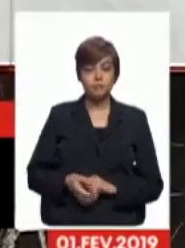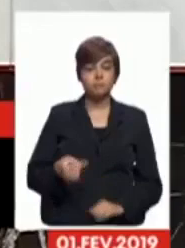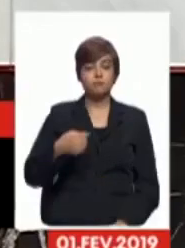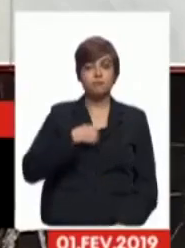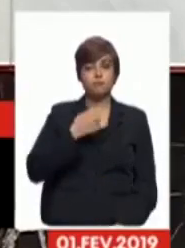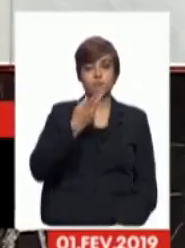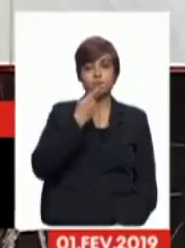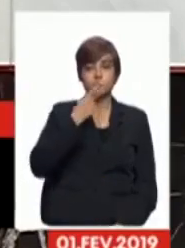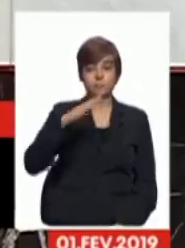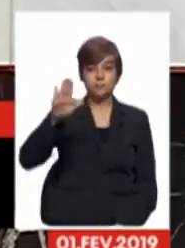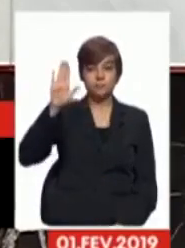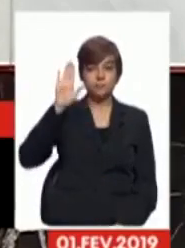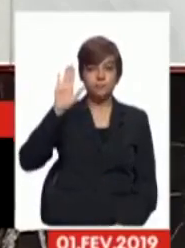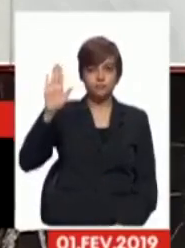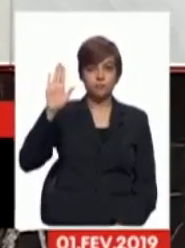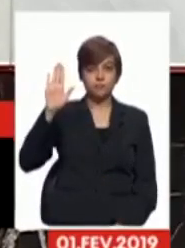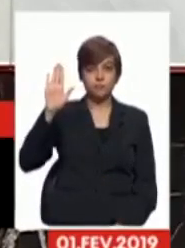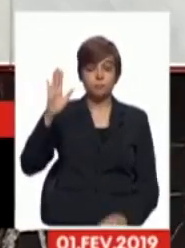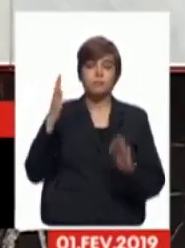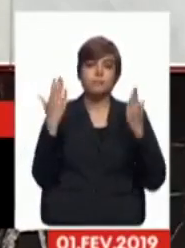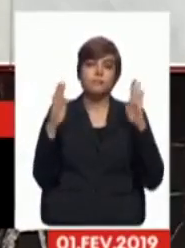Assim o prometo.